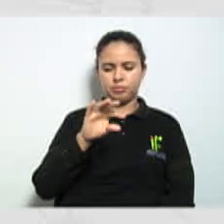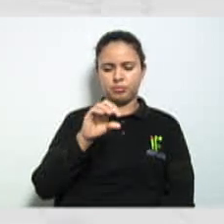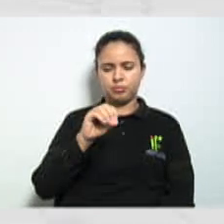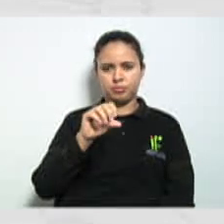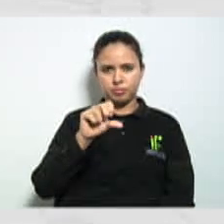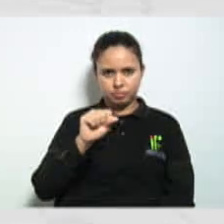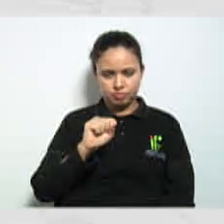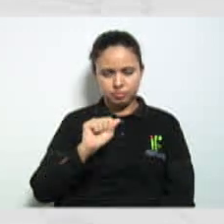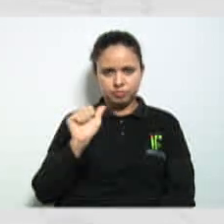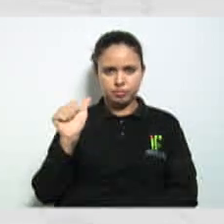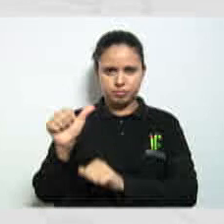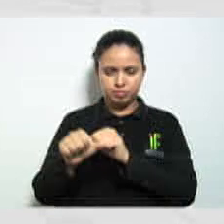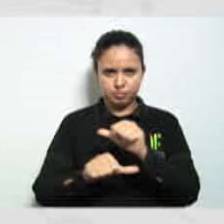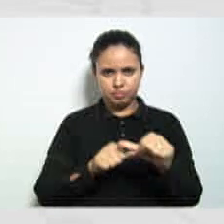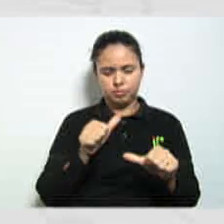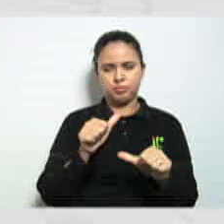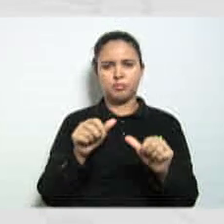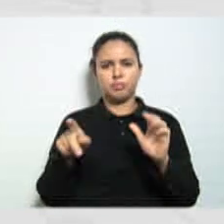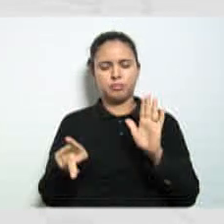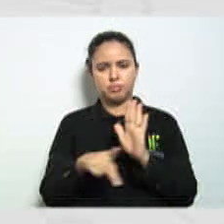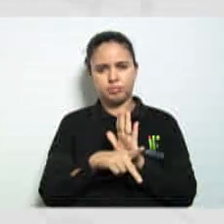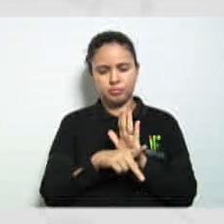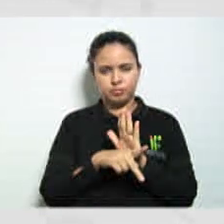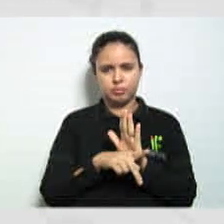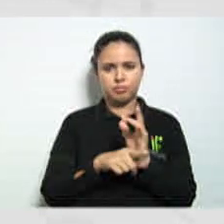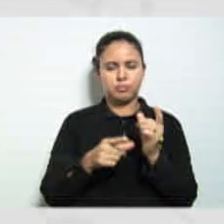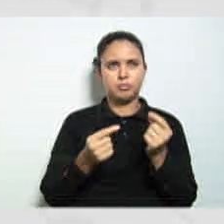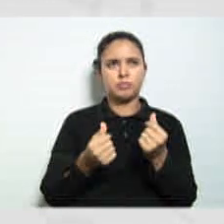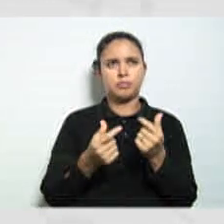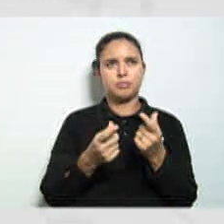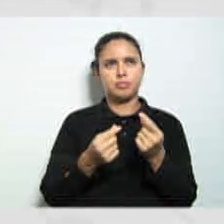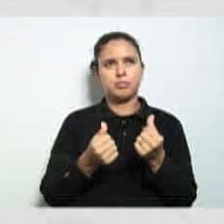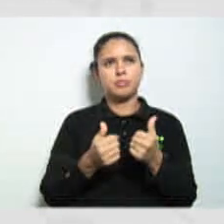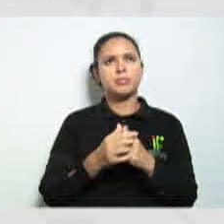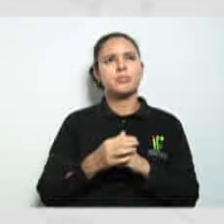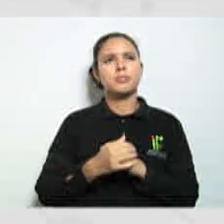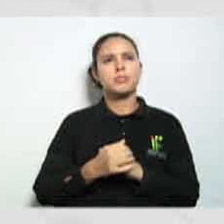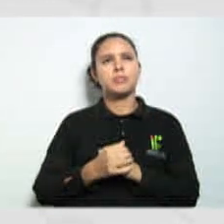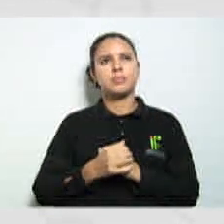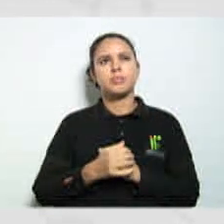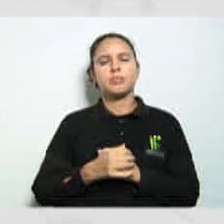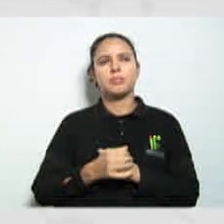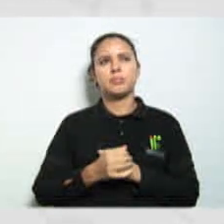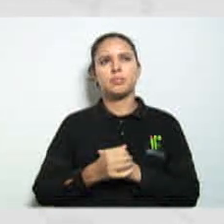Quando eu falo atos, então eu tenho uma assinatura de contrato,